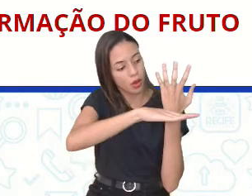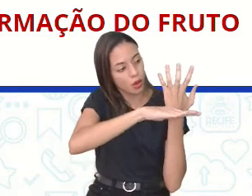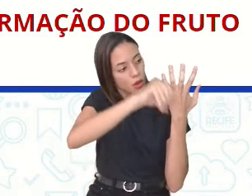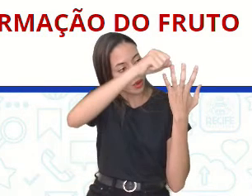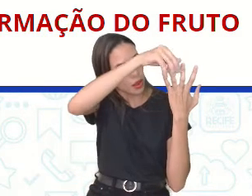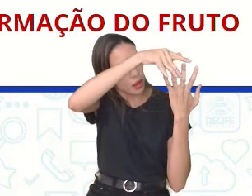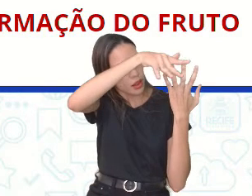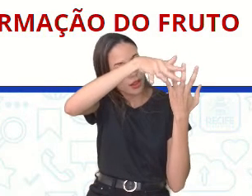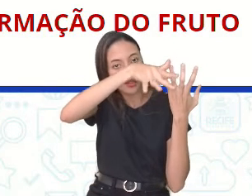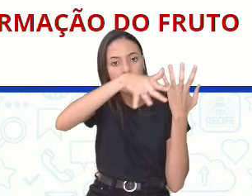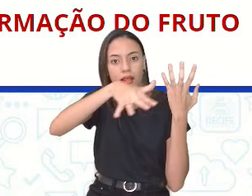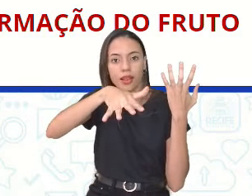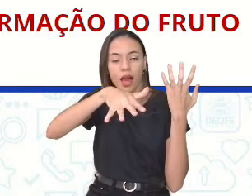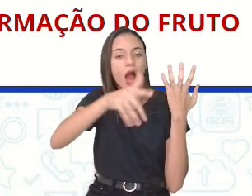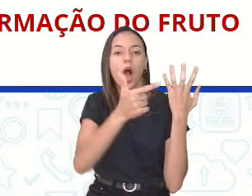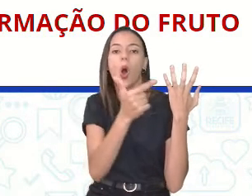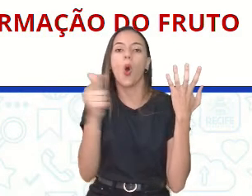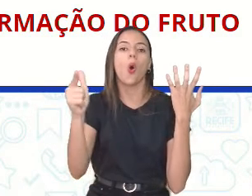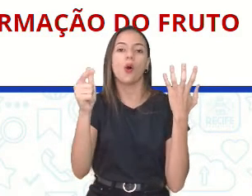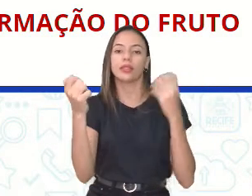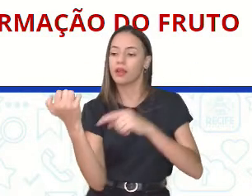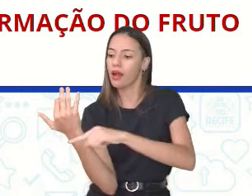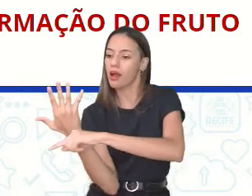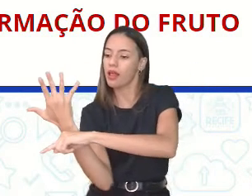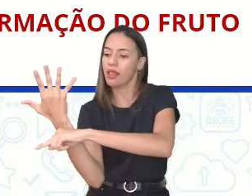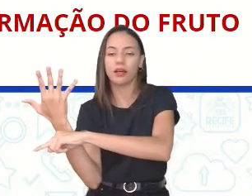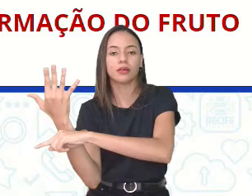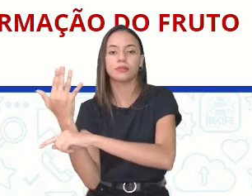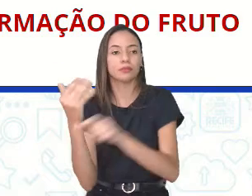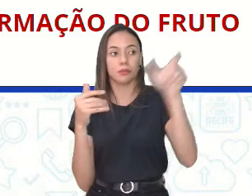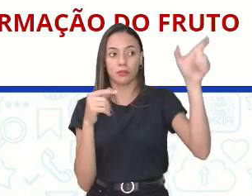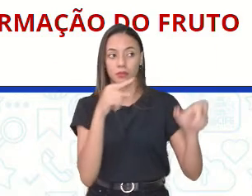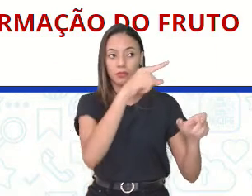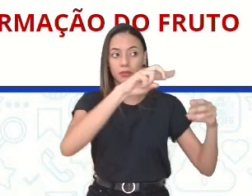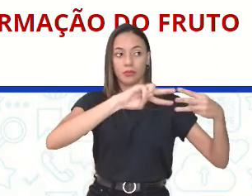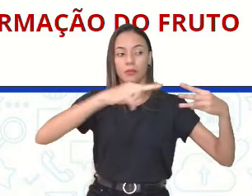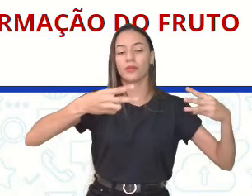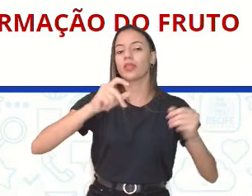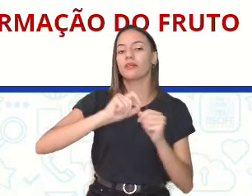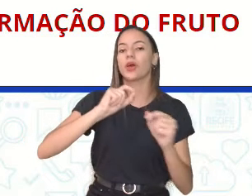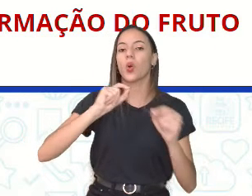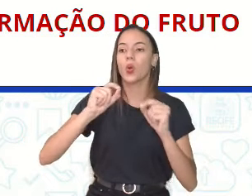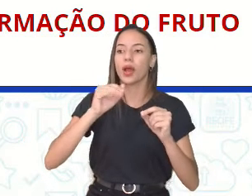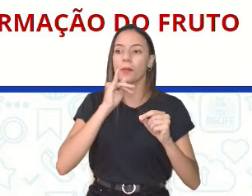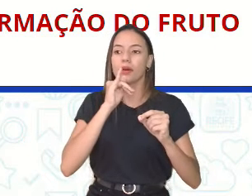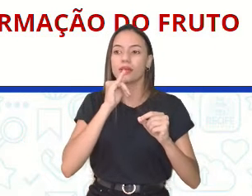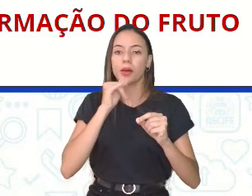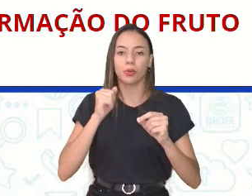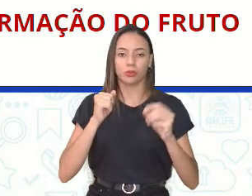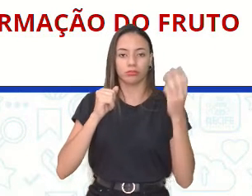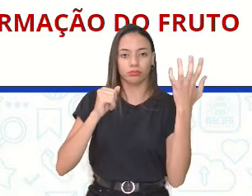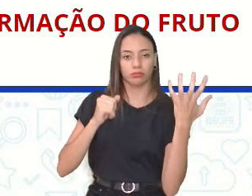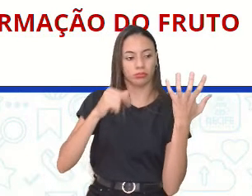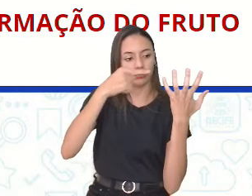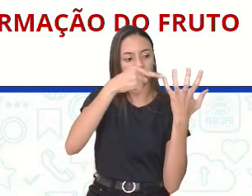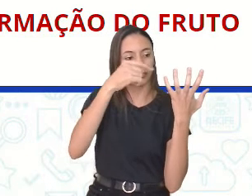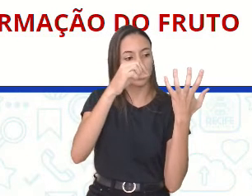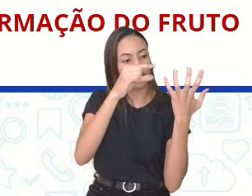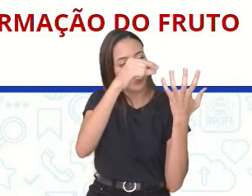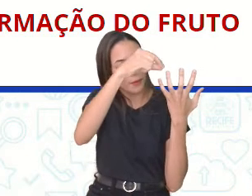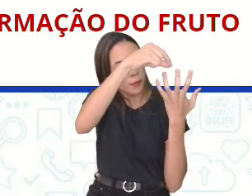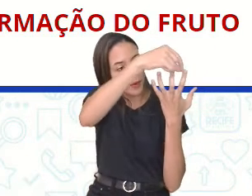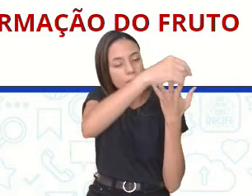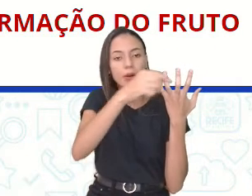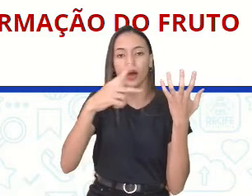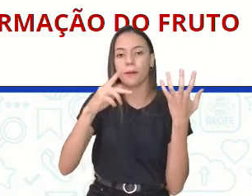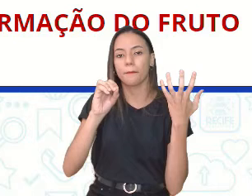transportado para o estigma. Quem transportou? O próprio Mendel. Ele pegou, melecou ali o pincelzinho, ó, no pólen, que ele gruda um pouquinho, sabe,